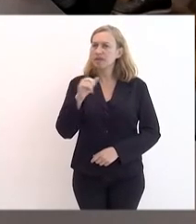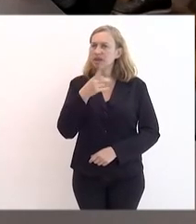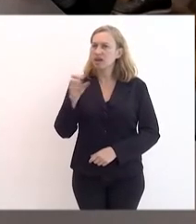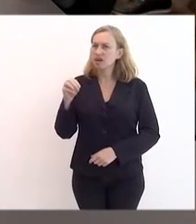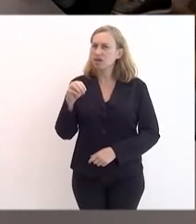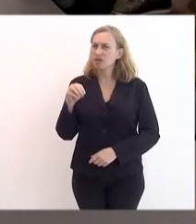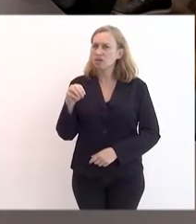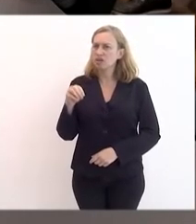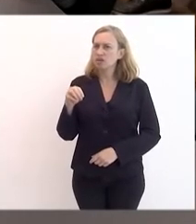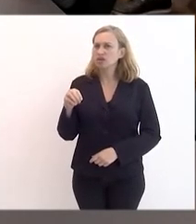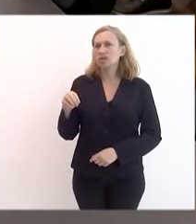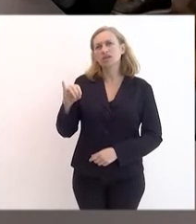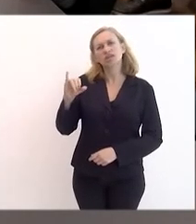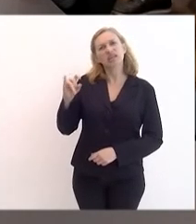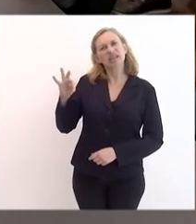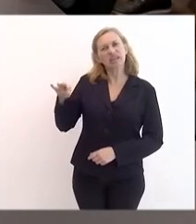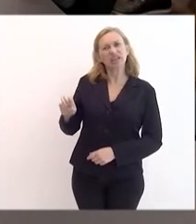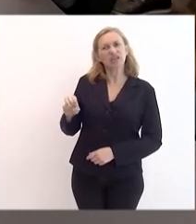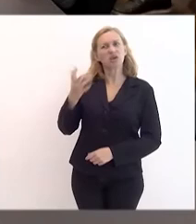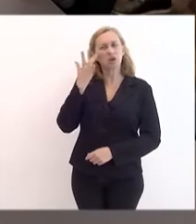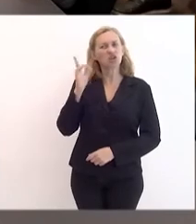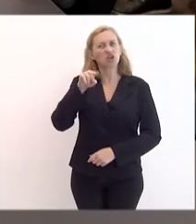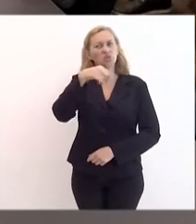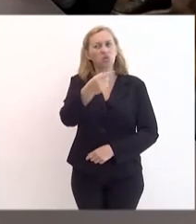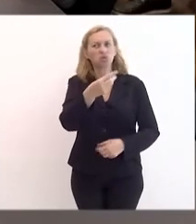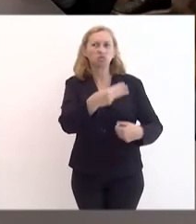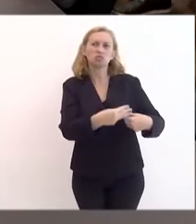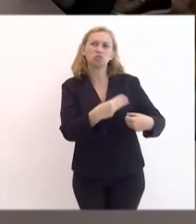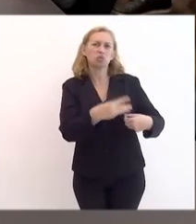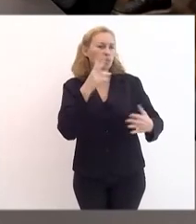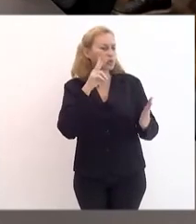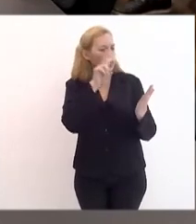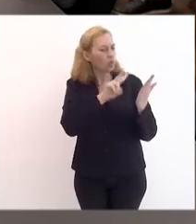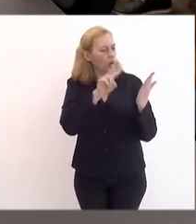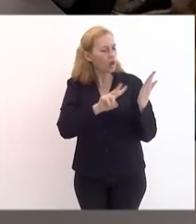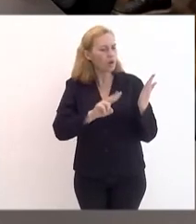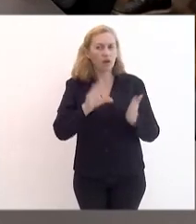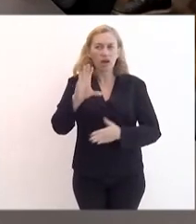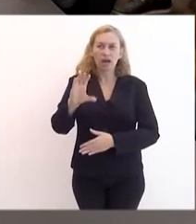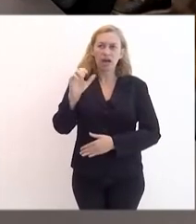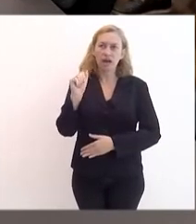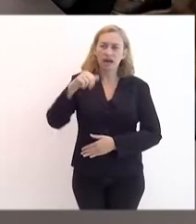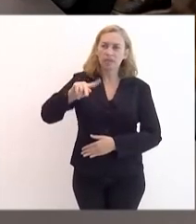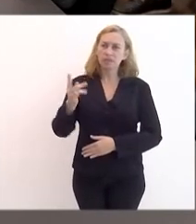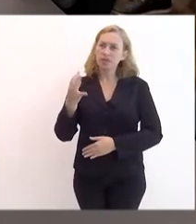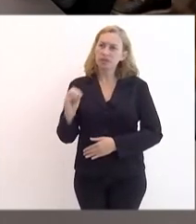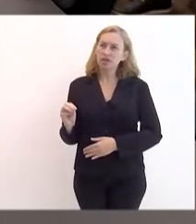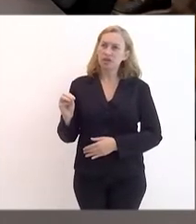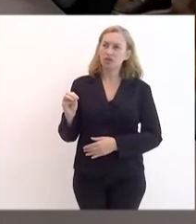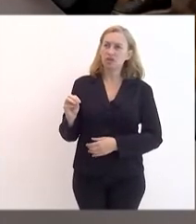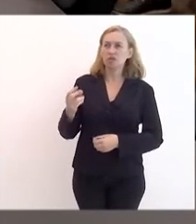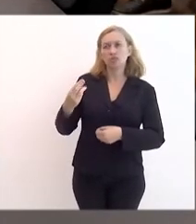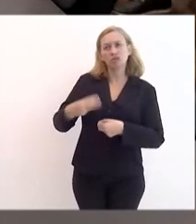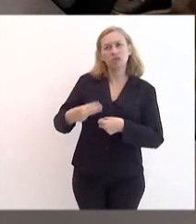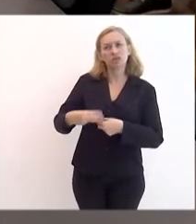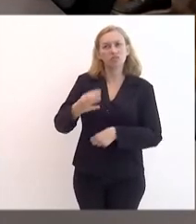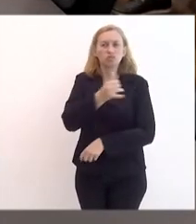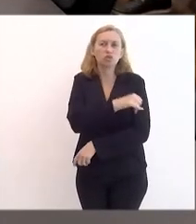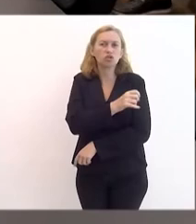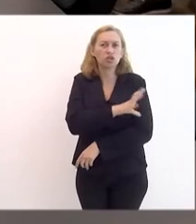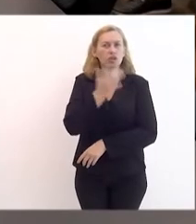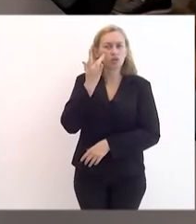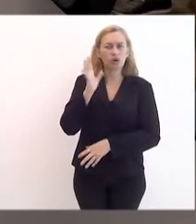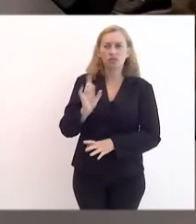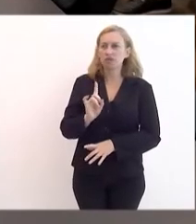outro município, isso que estou perguntando. Porque quando eu leio campinho, eu venho para o município do Rio de Janeiro, mas não, esse não é um nome exclusivo